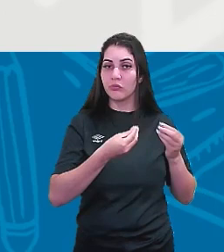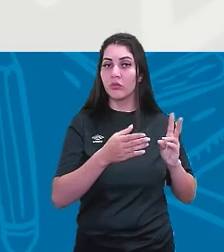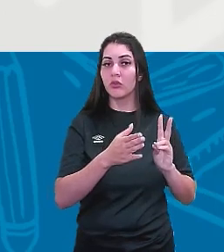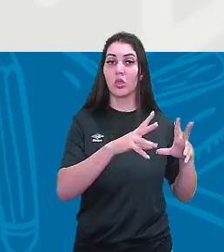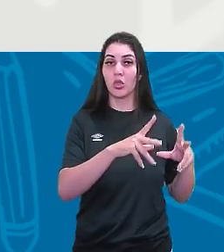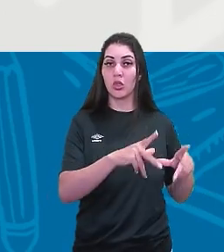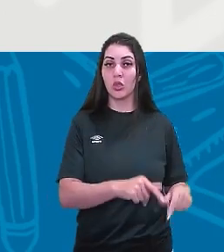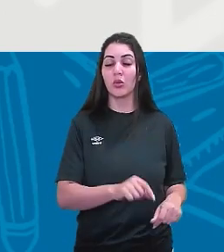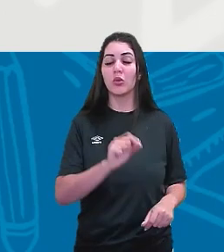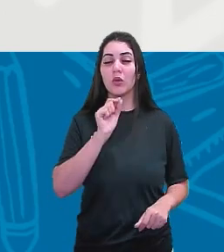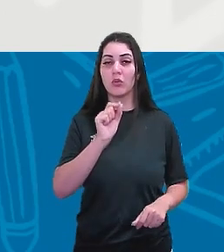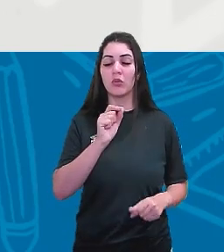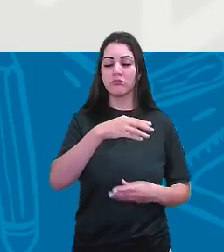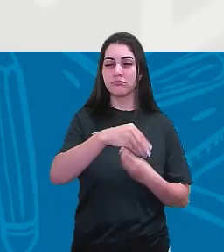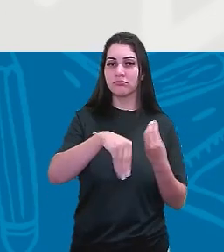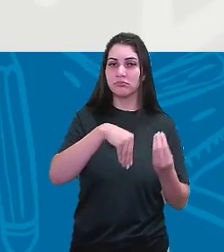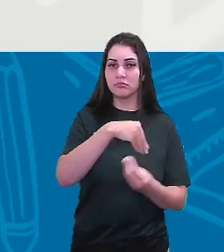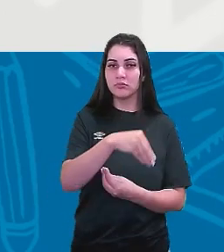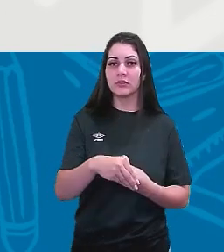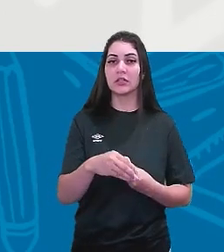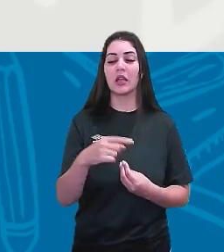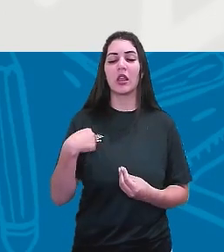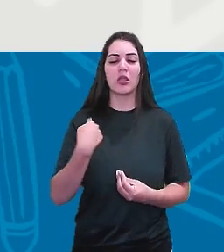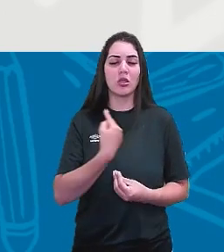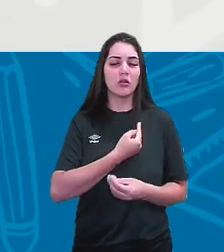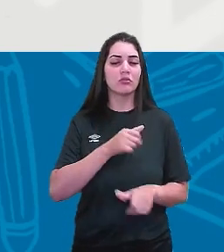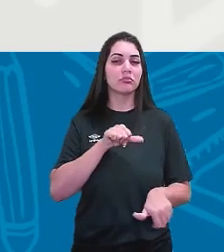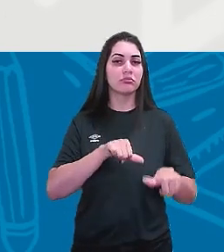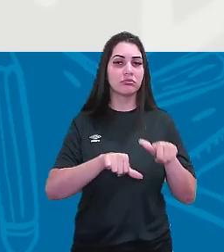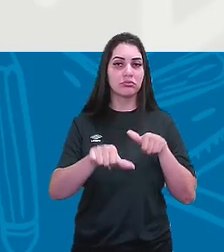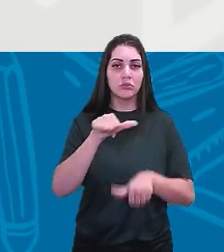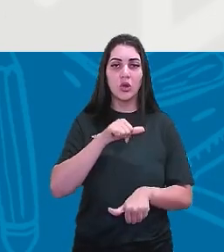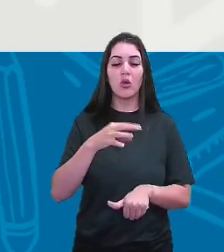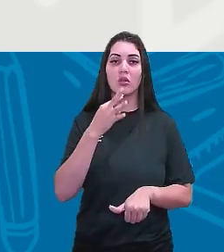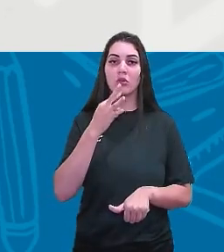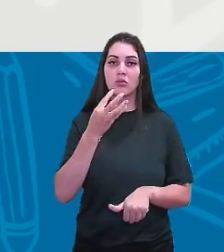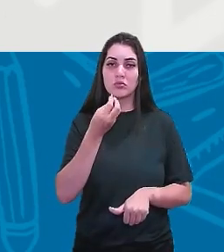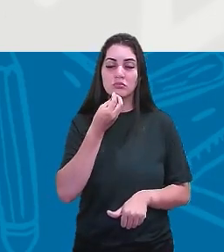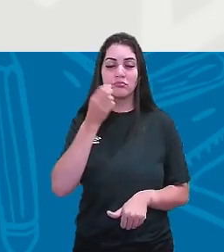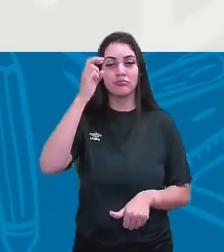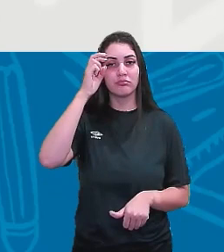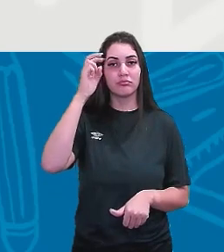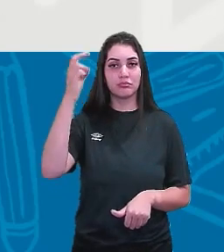foi a nossa miscigenação, foi a nossa troca de conhecimento, de cultura.